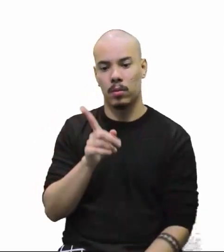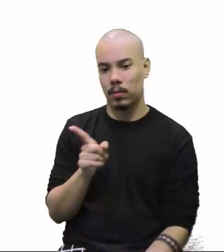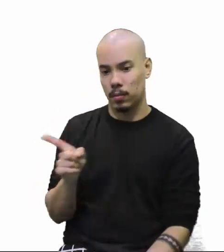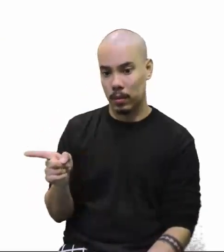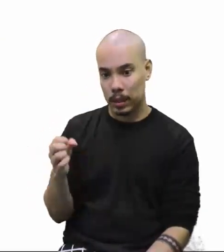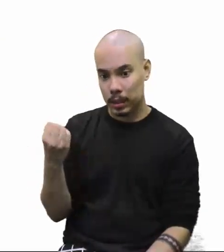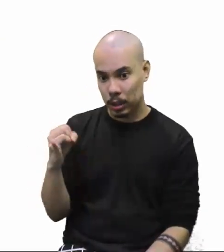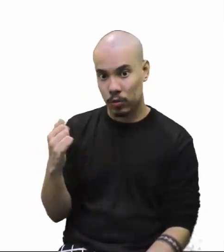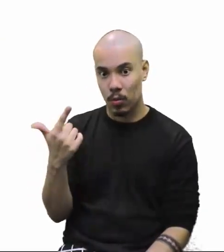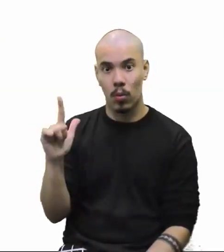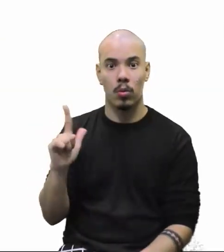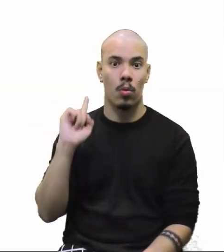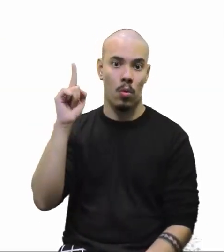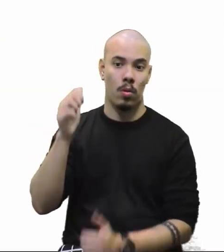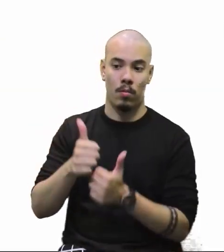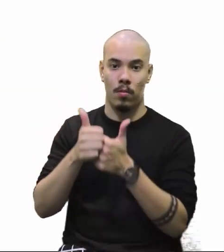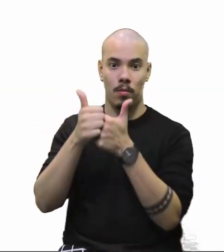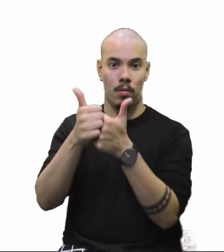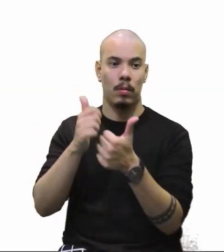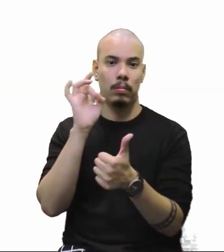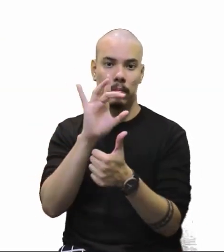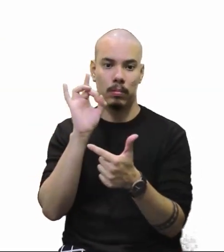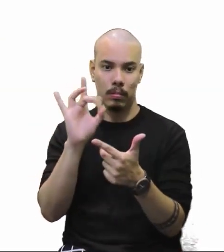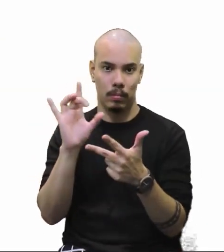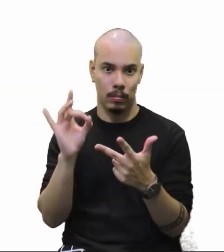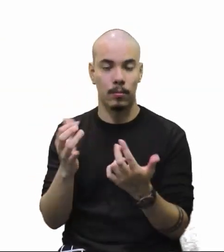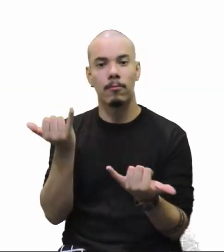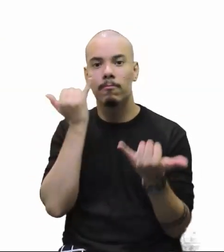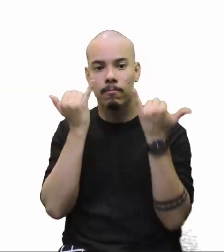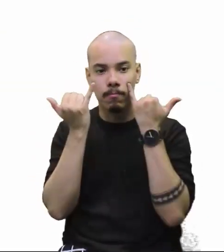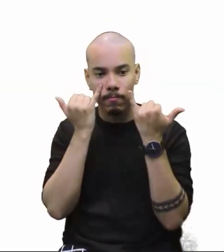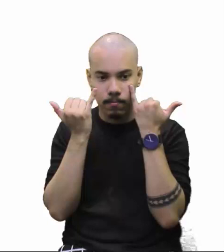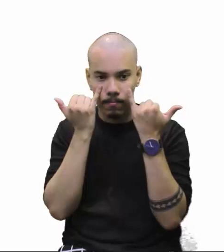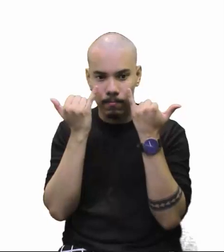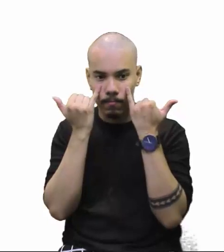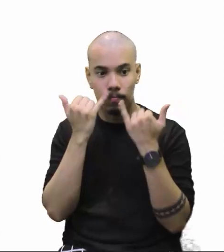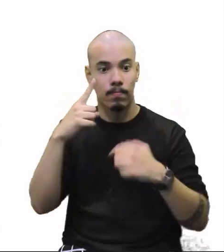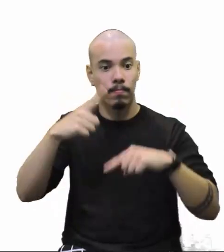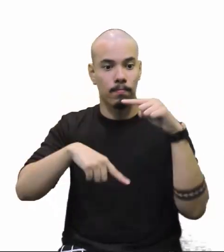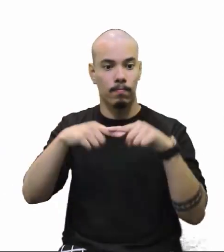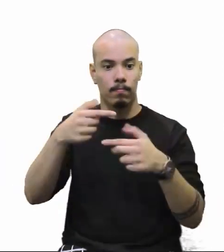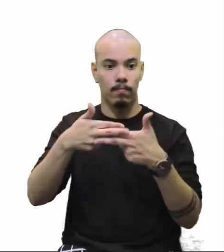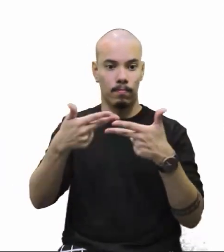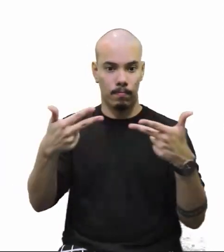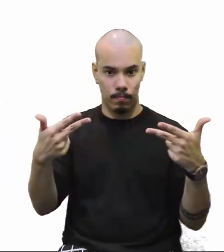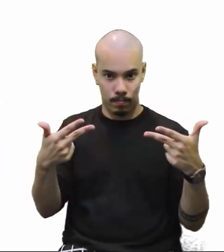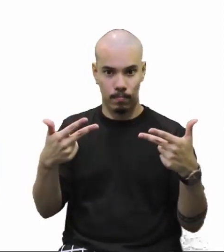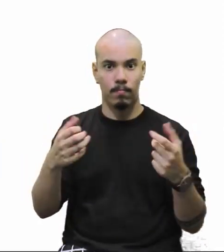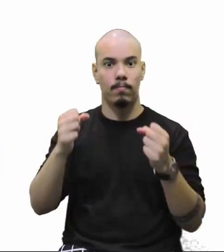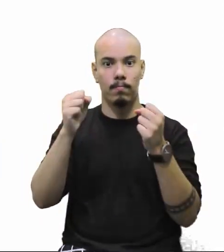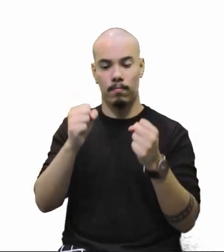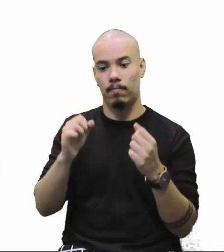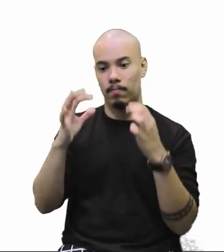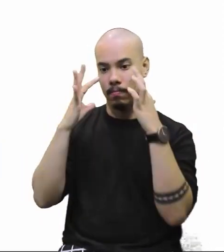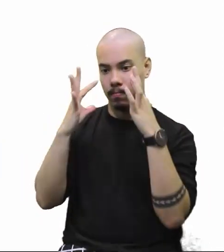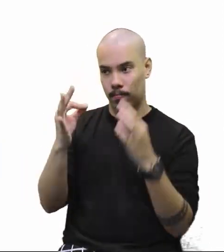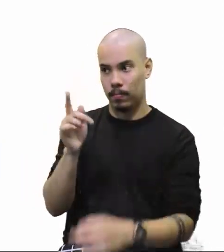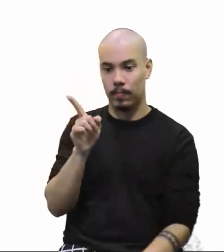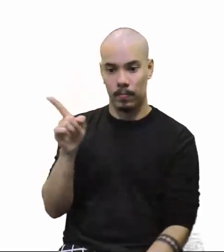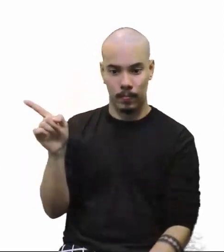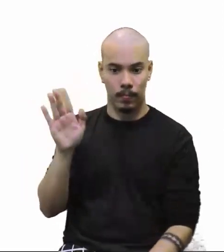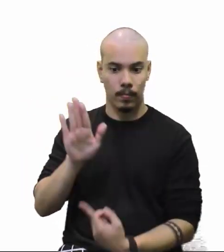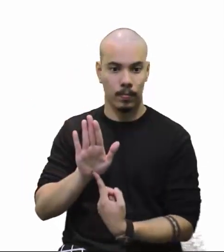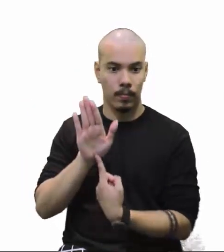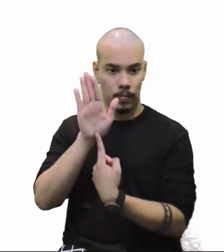essa aqui. Cada uma de acordo com o que você tiver de dados, né? Eletrodomésticos e motores, aqui você pode prestar atenção que ele